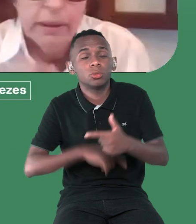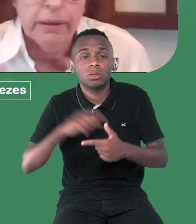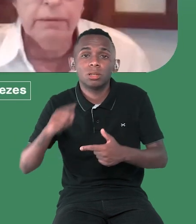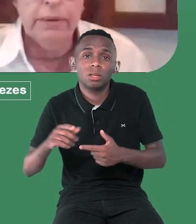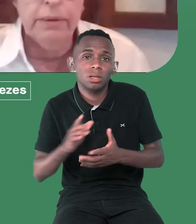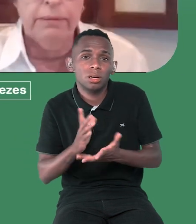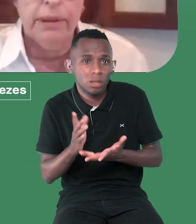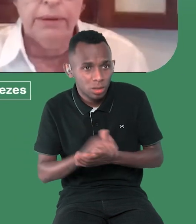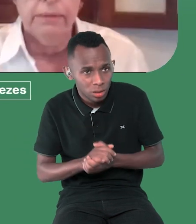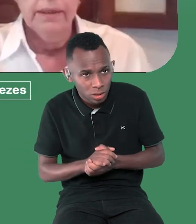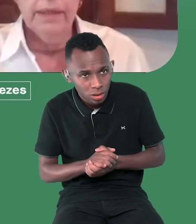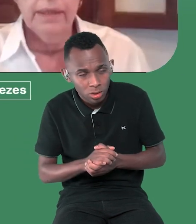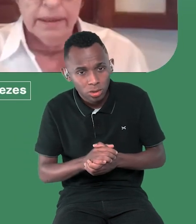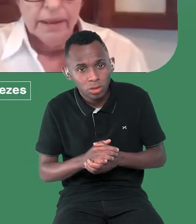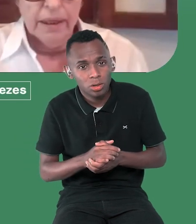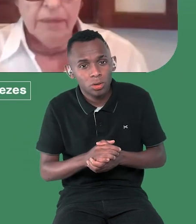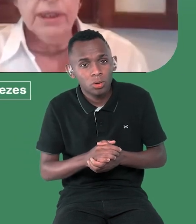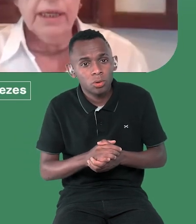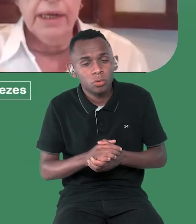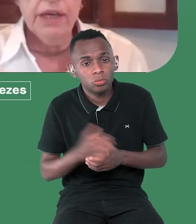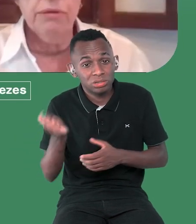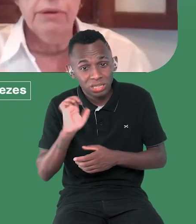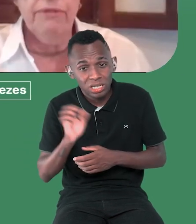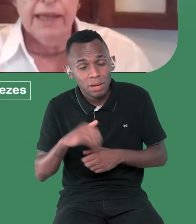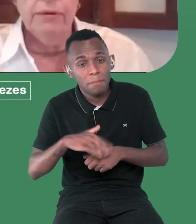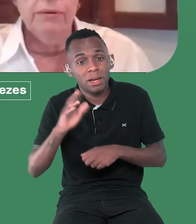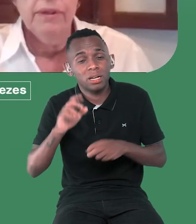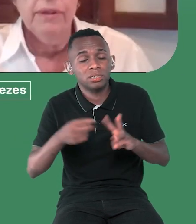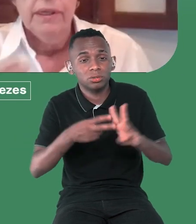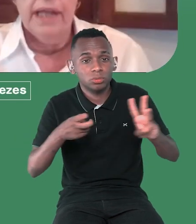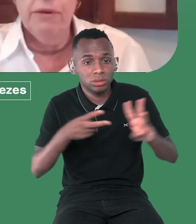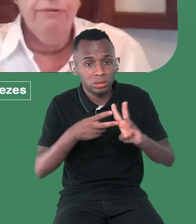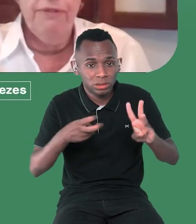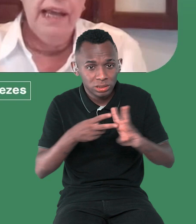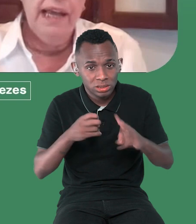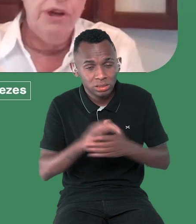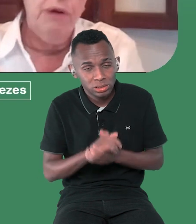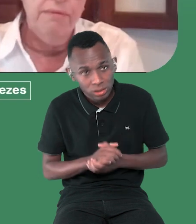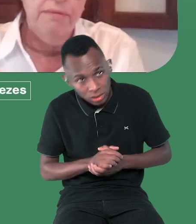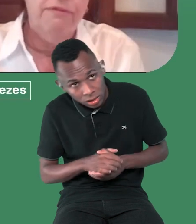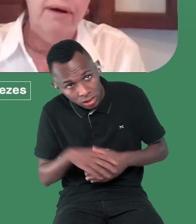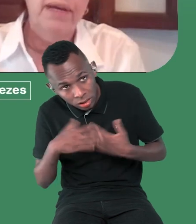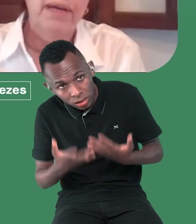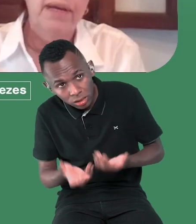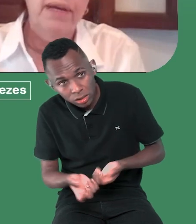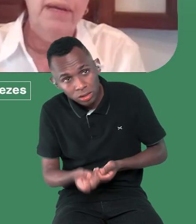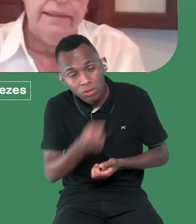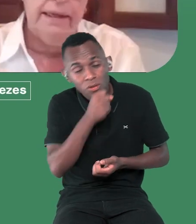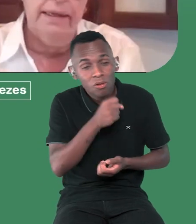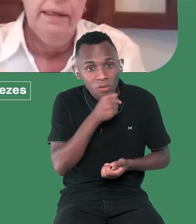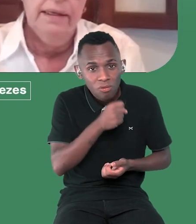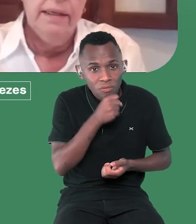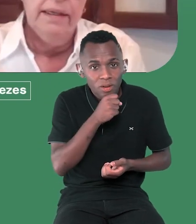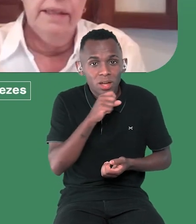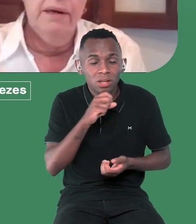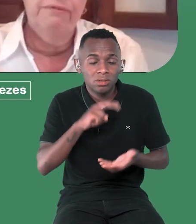índios. Né? É uma coisa triste o que o velho... Né? E o velho, de alguma forma, ele é a